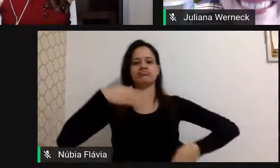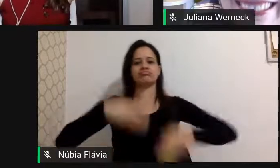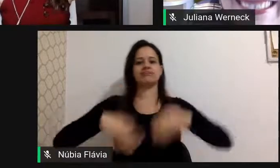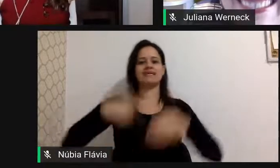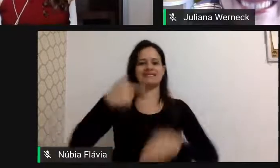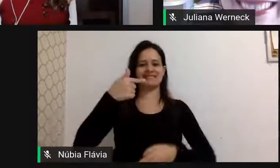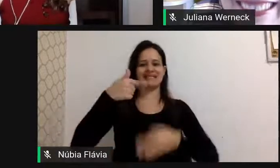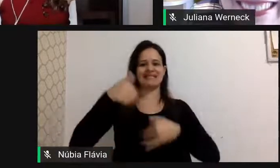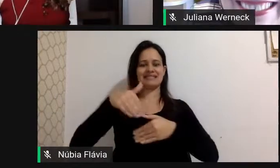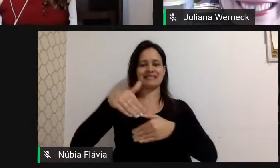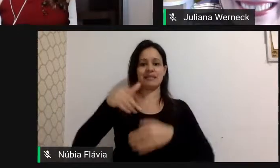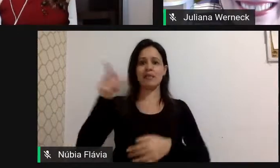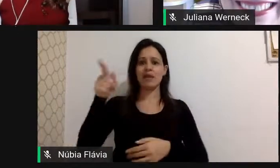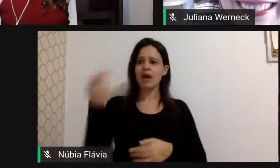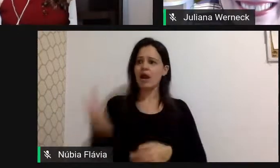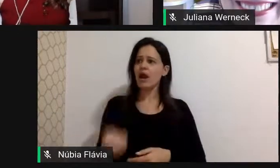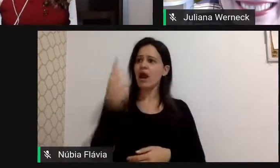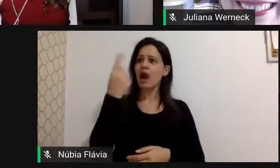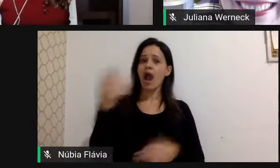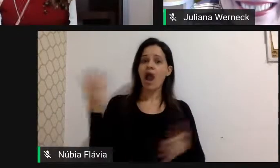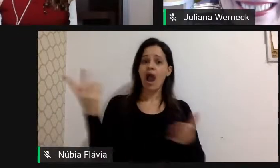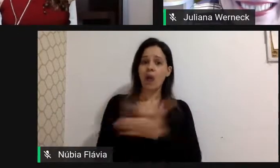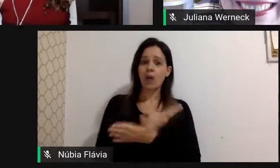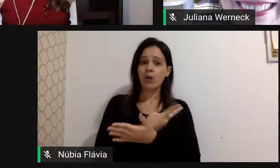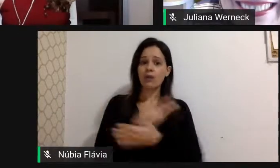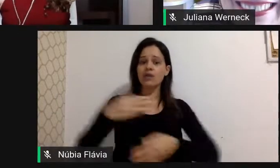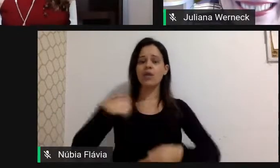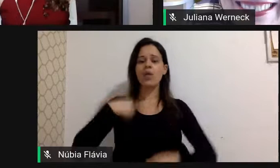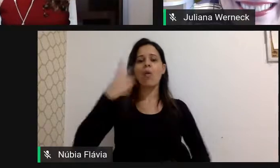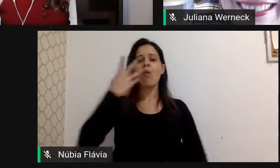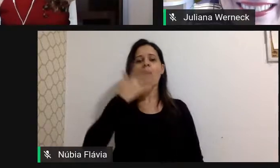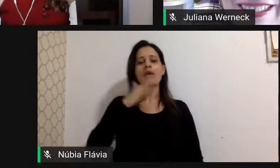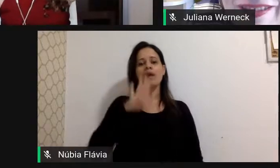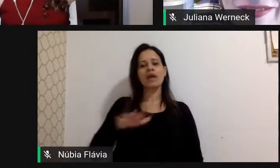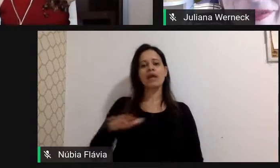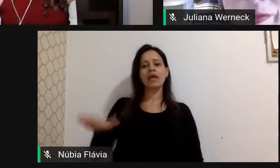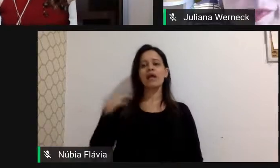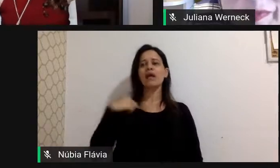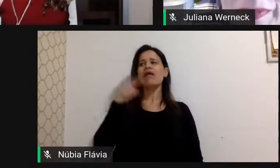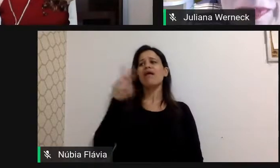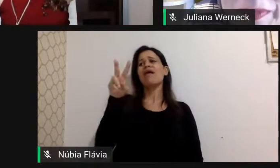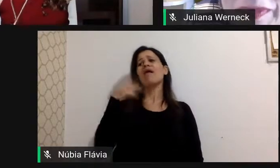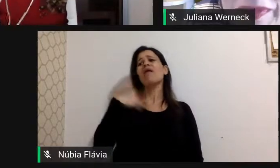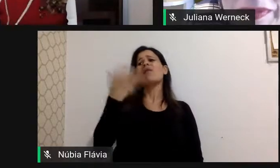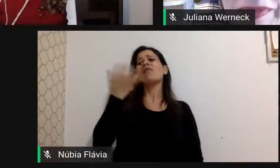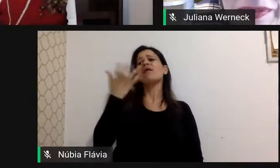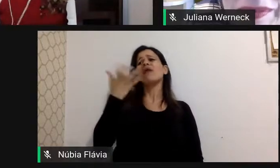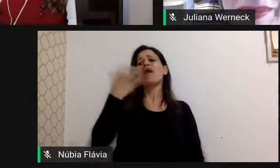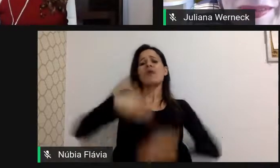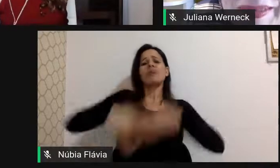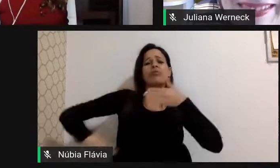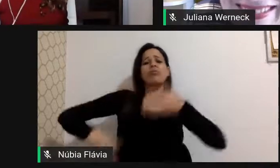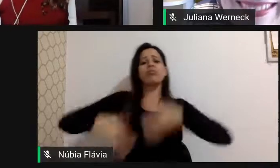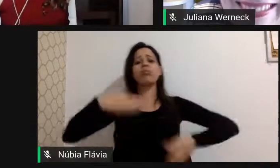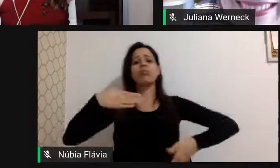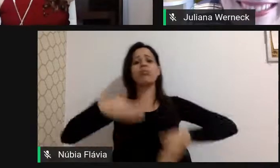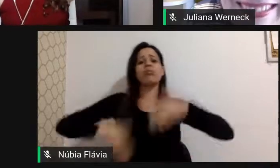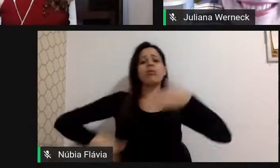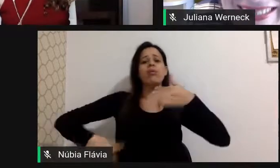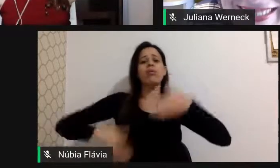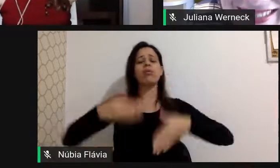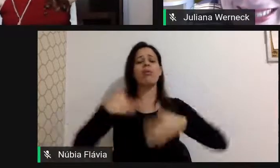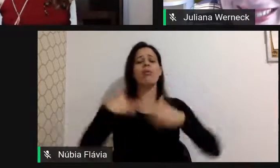E quando surgiu a fanfarra do meu município, eu era criança e eu era doida para ser da fanfarra. Porque, como eu disse, eu moro numa cidade